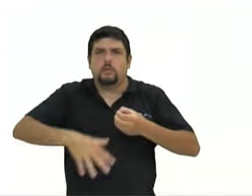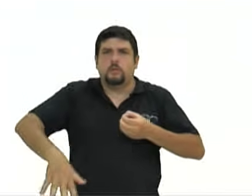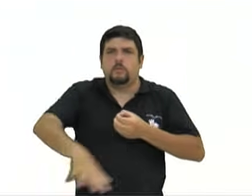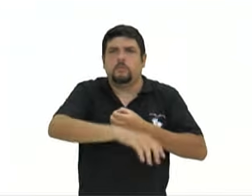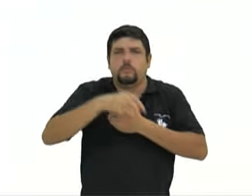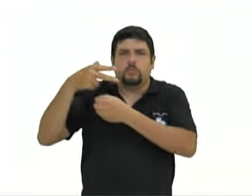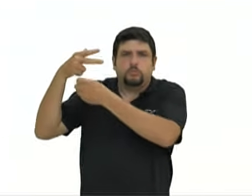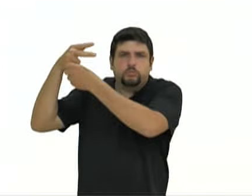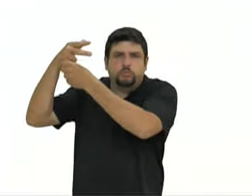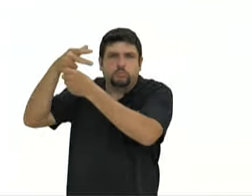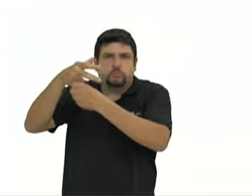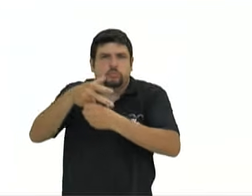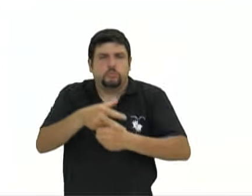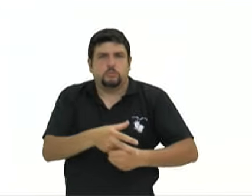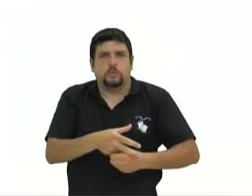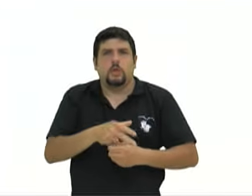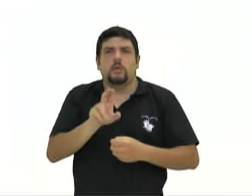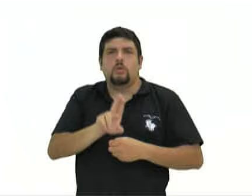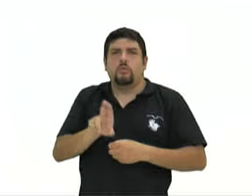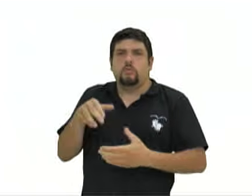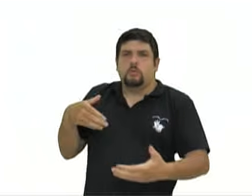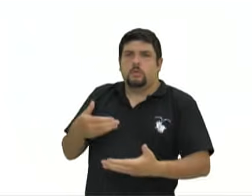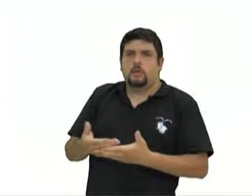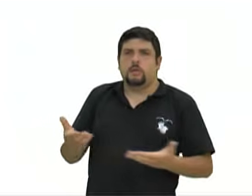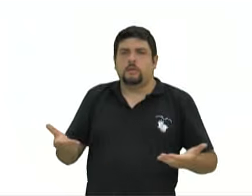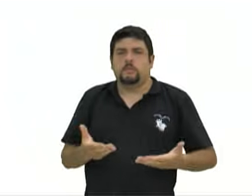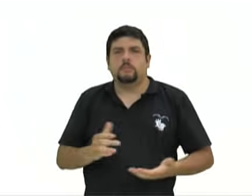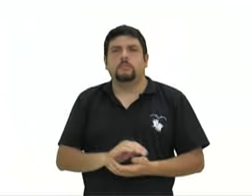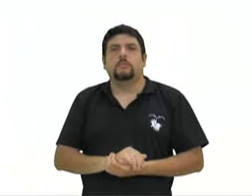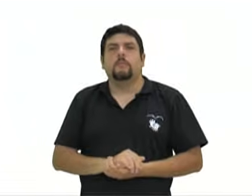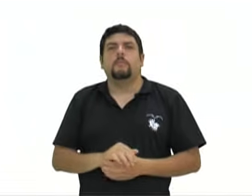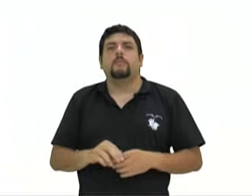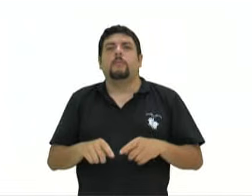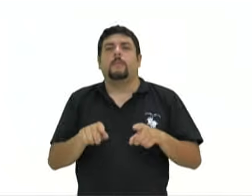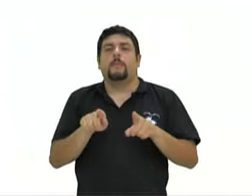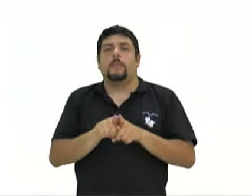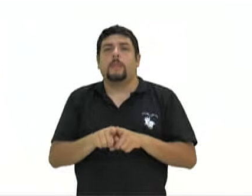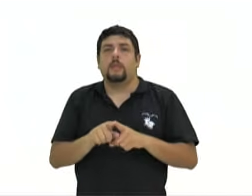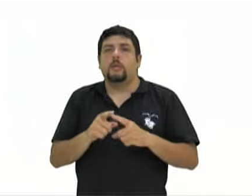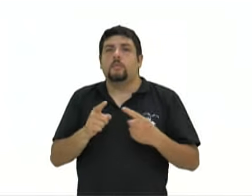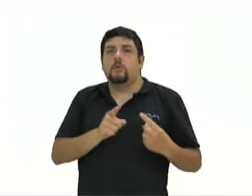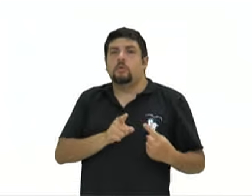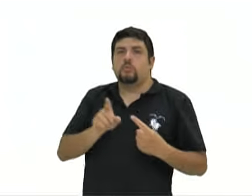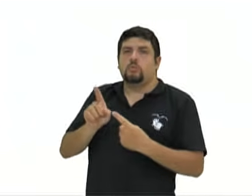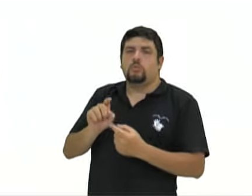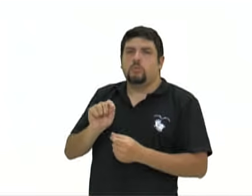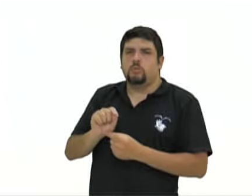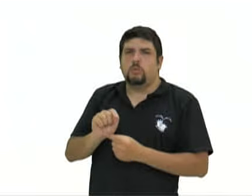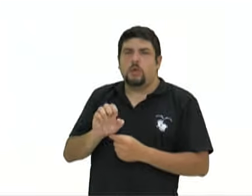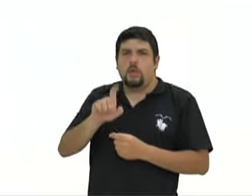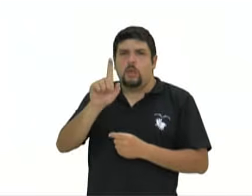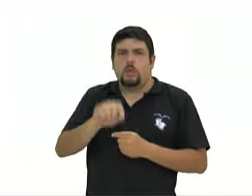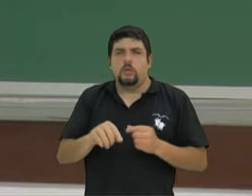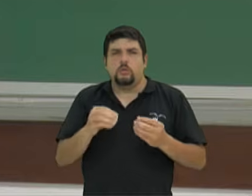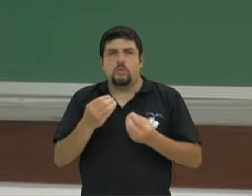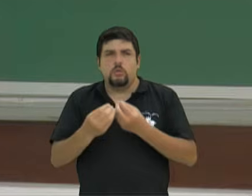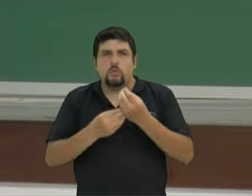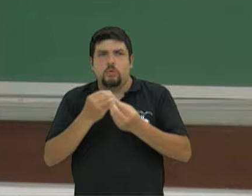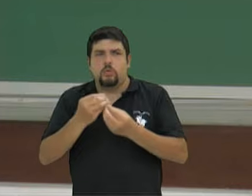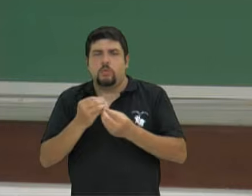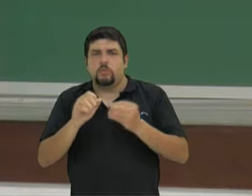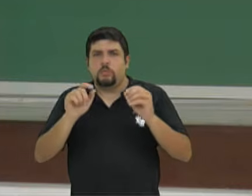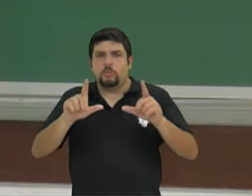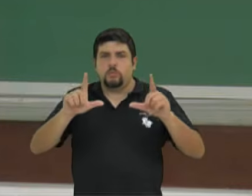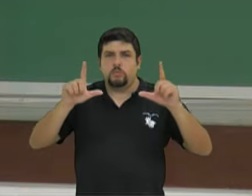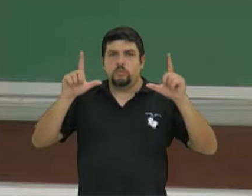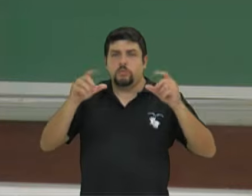hoje, né, voltada para baixo, e o contra-plongée, que são as elipses temporais da narrativa fragmentada.